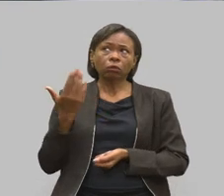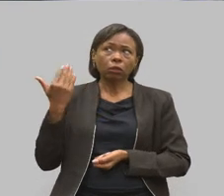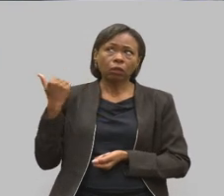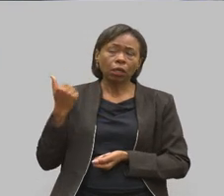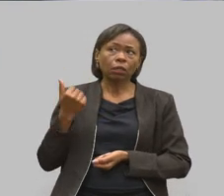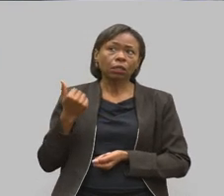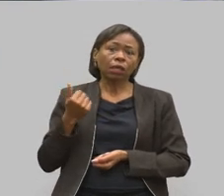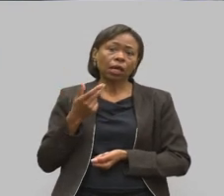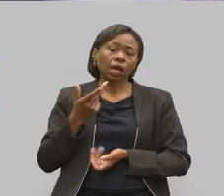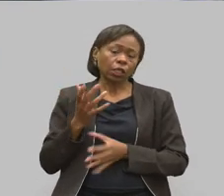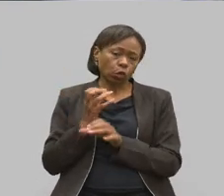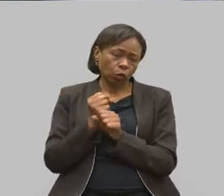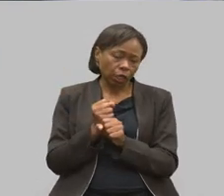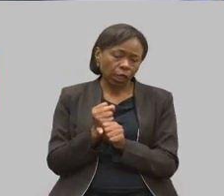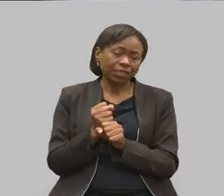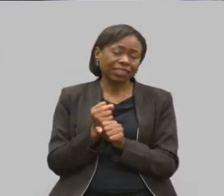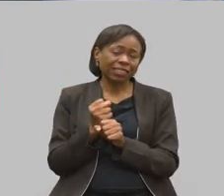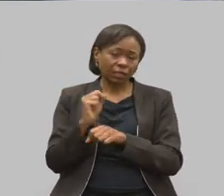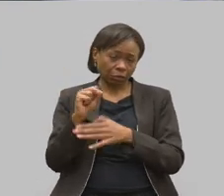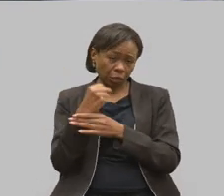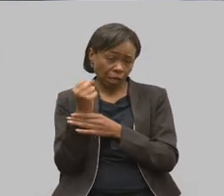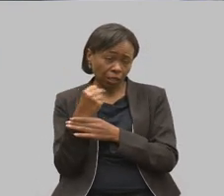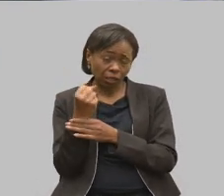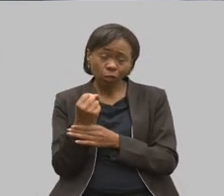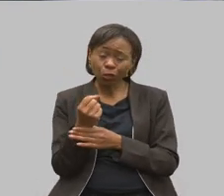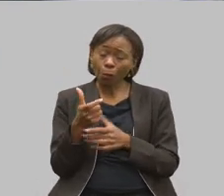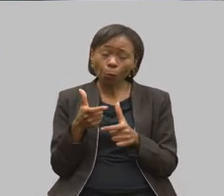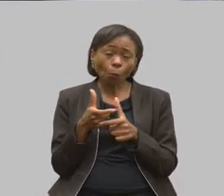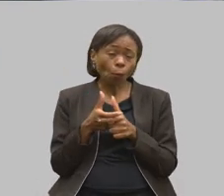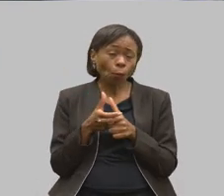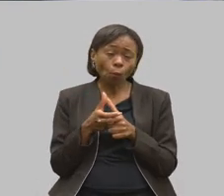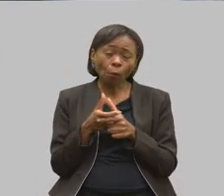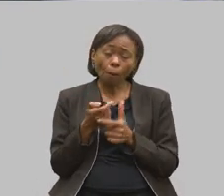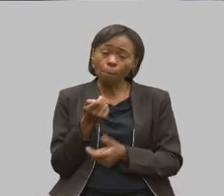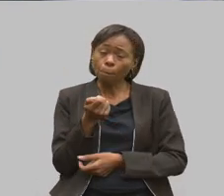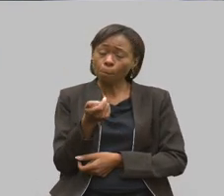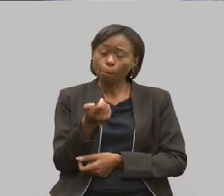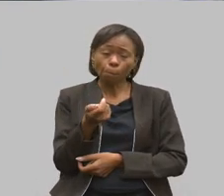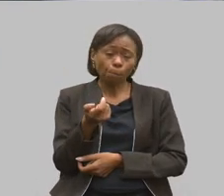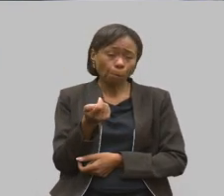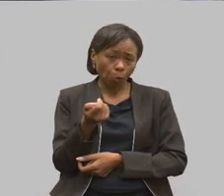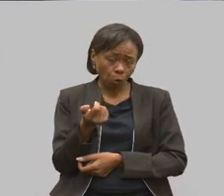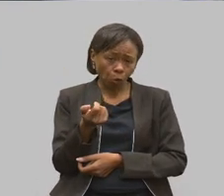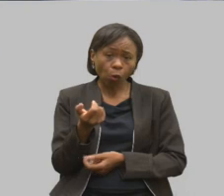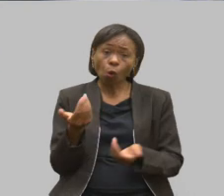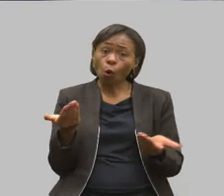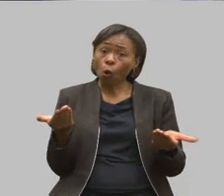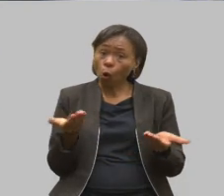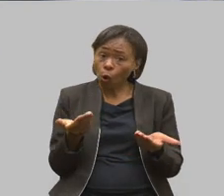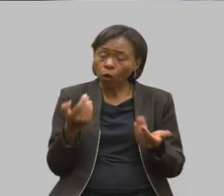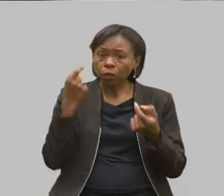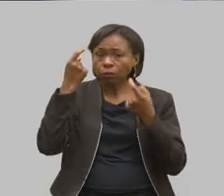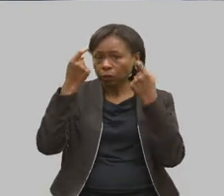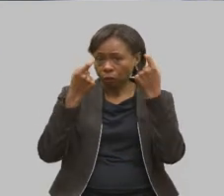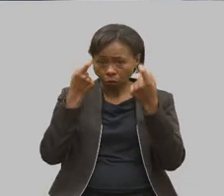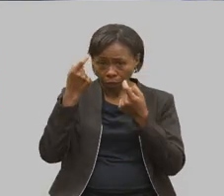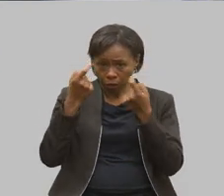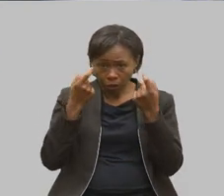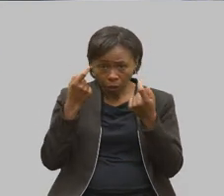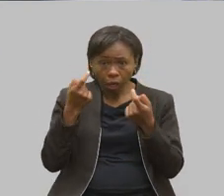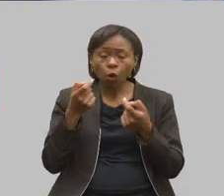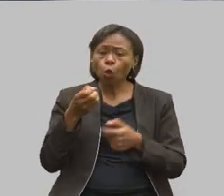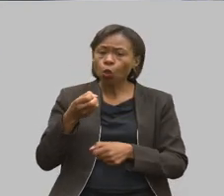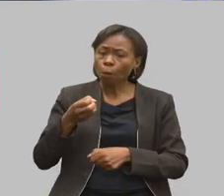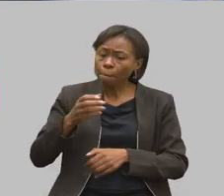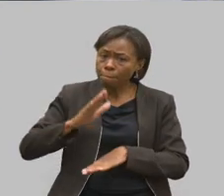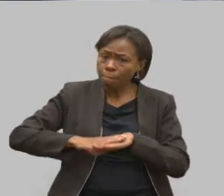terapeutas ocupacionais é muito irrisório então uma preocupação hoje do nosso conselho é trazer novos cursos